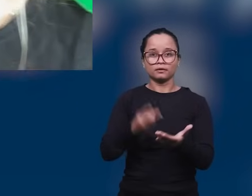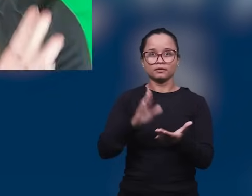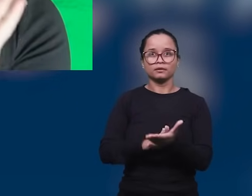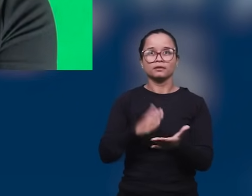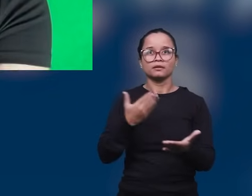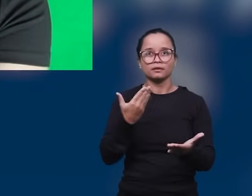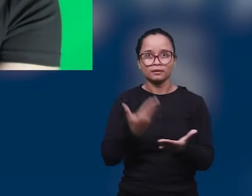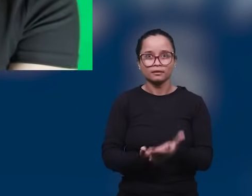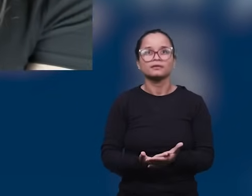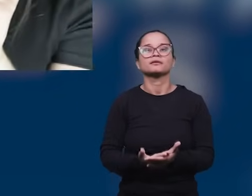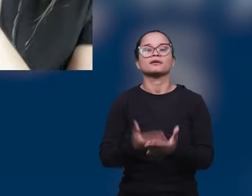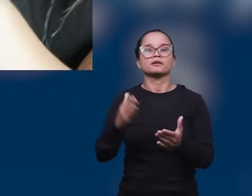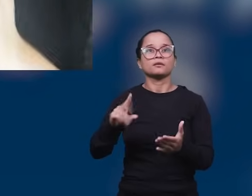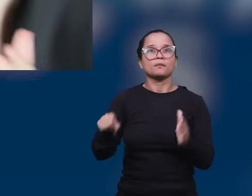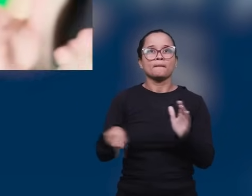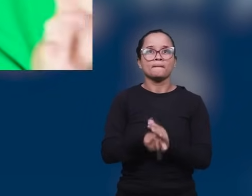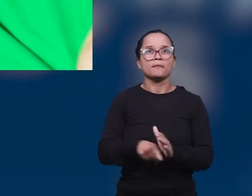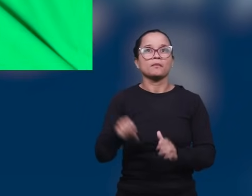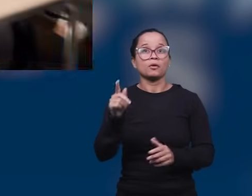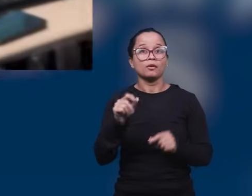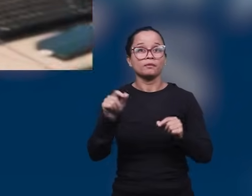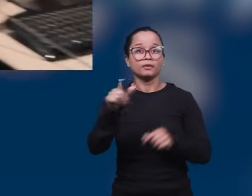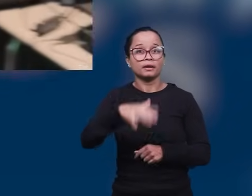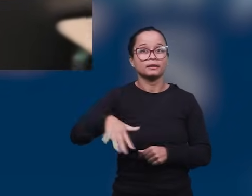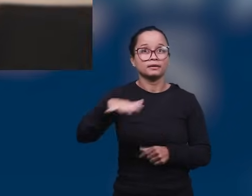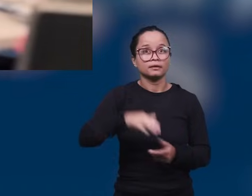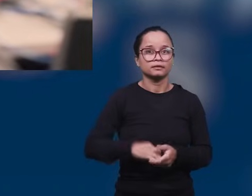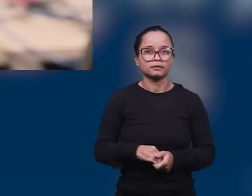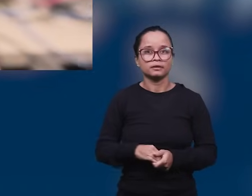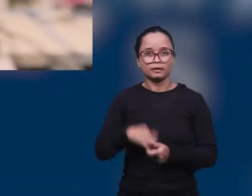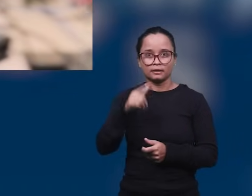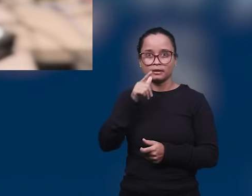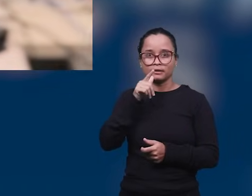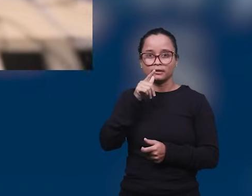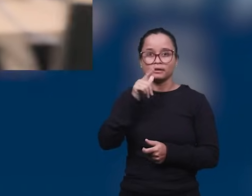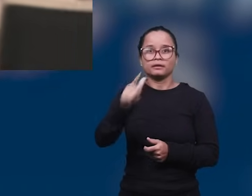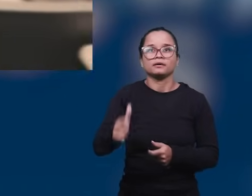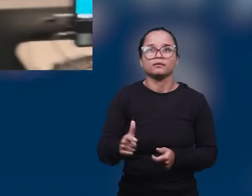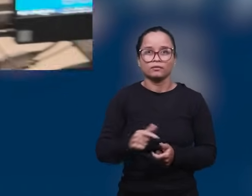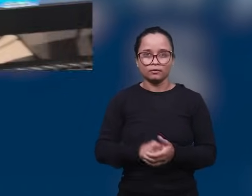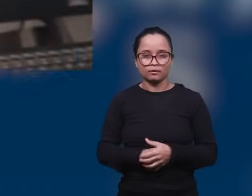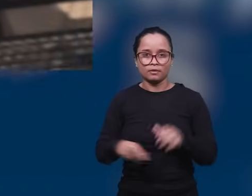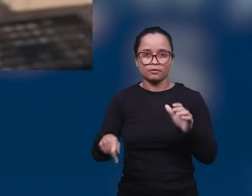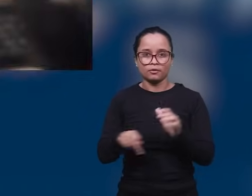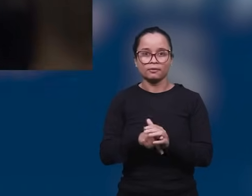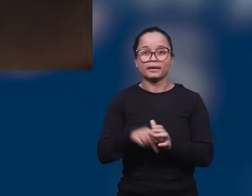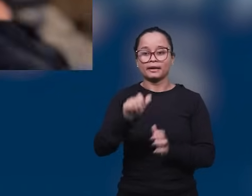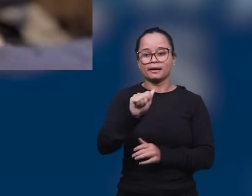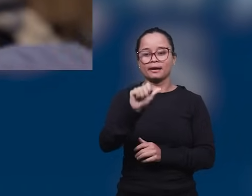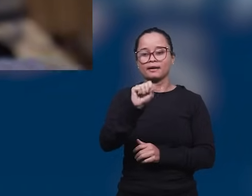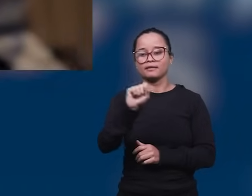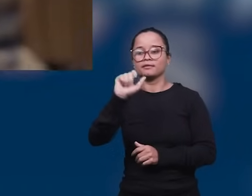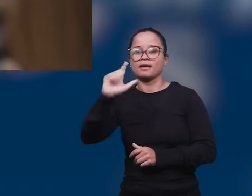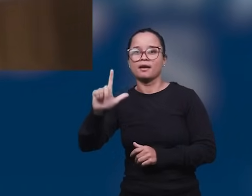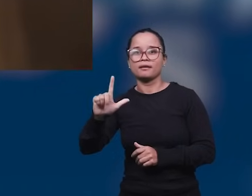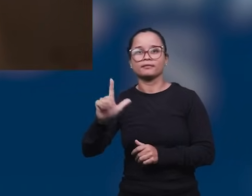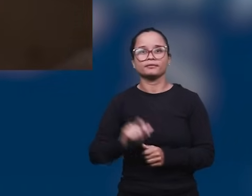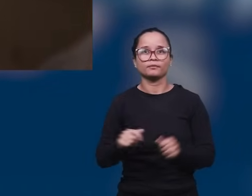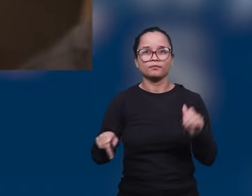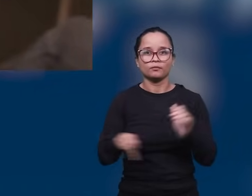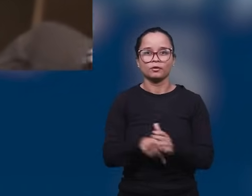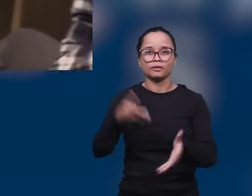interpretação na linguagem americana de sinais e trânsito, entre outros. O pastor Ronildo Scherrer destacou a